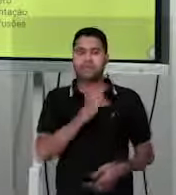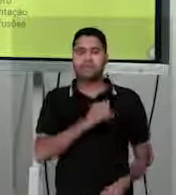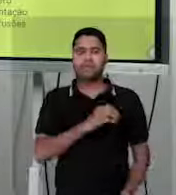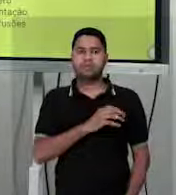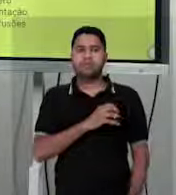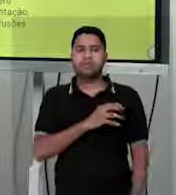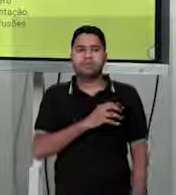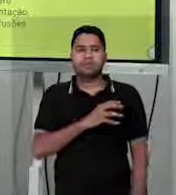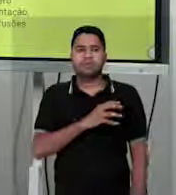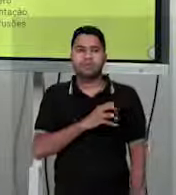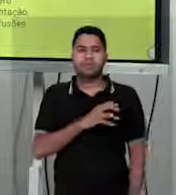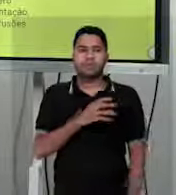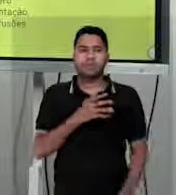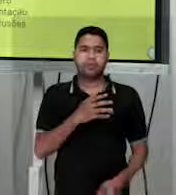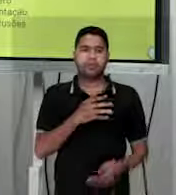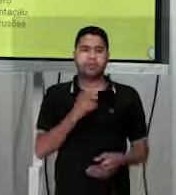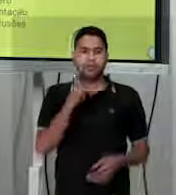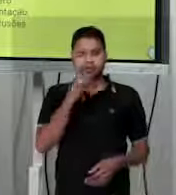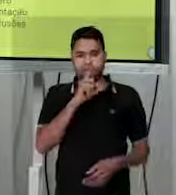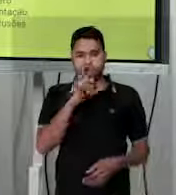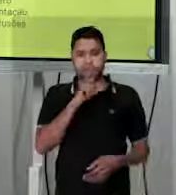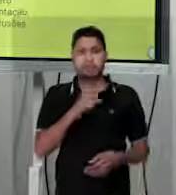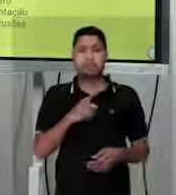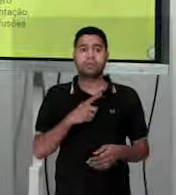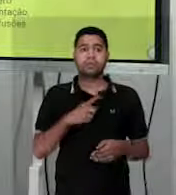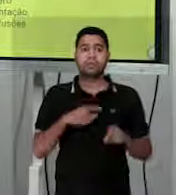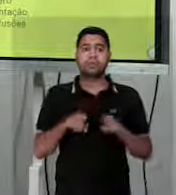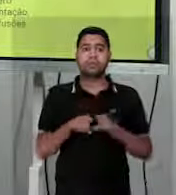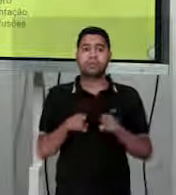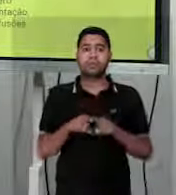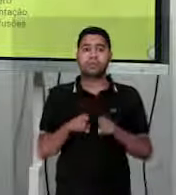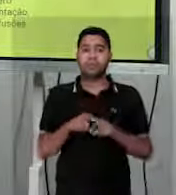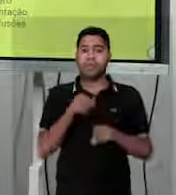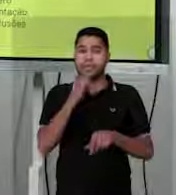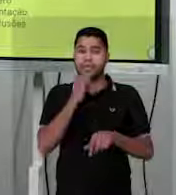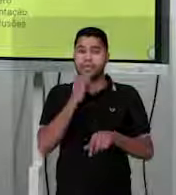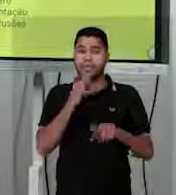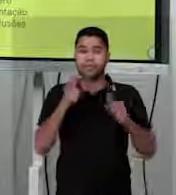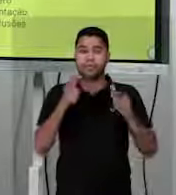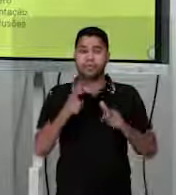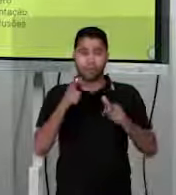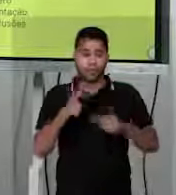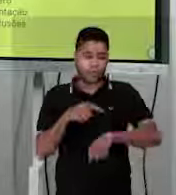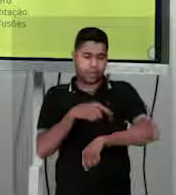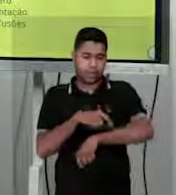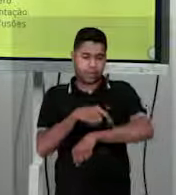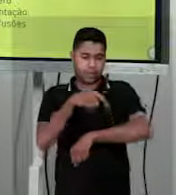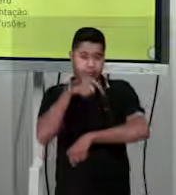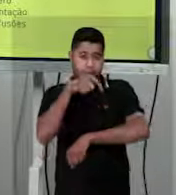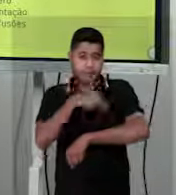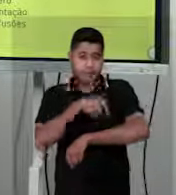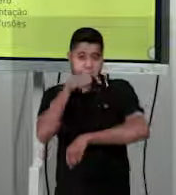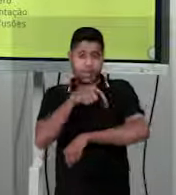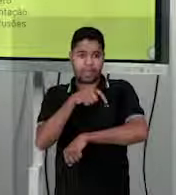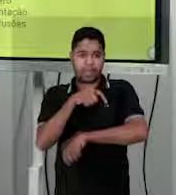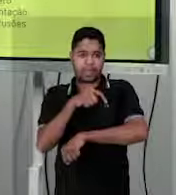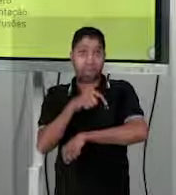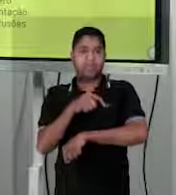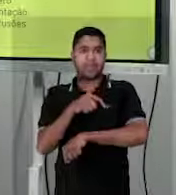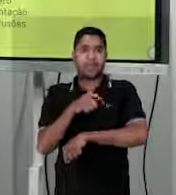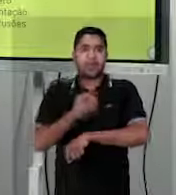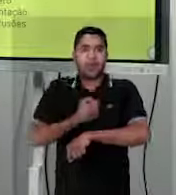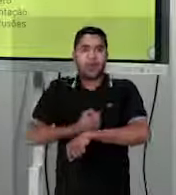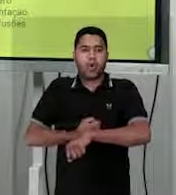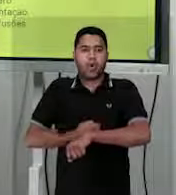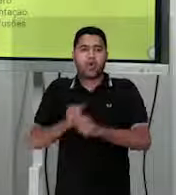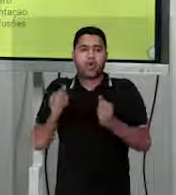indireta, por meio da defecação do barbeiro no local da picada. Esse barbeiro normalmente